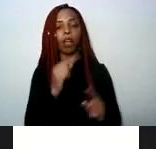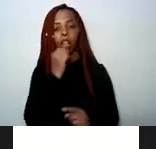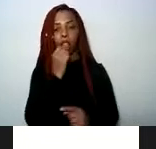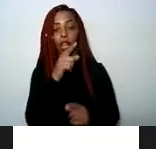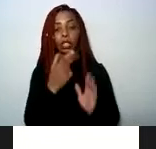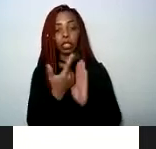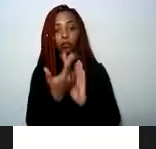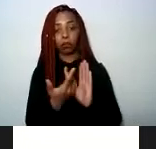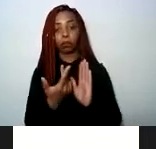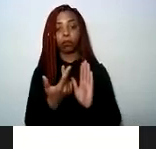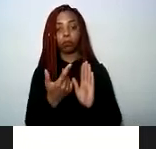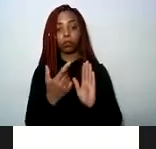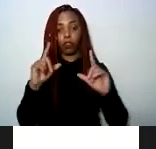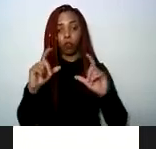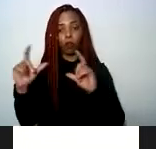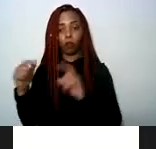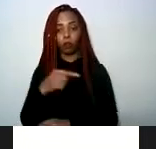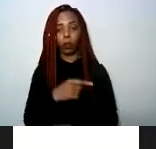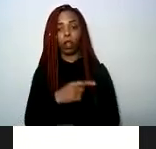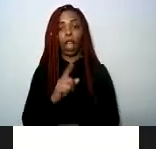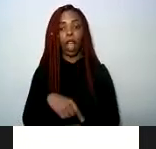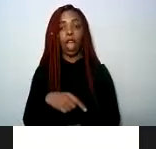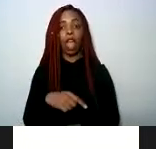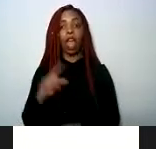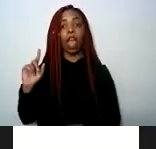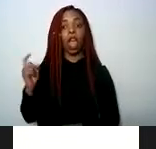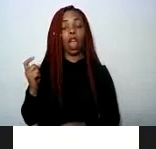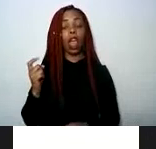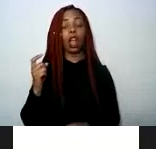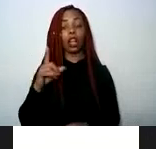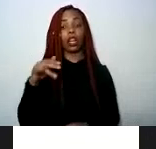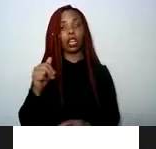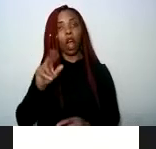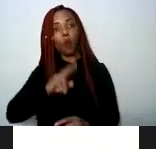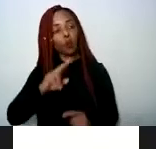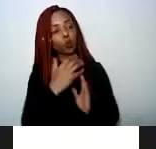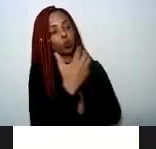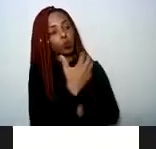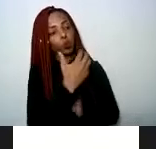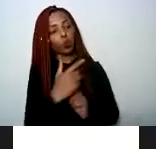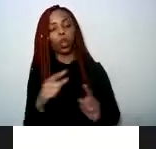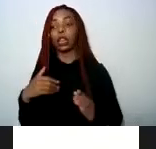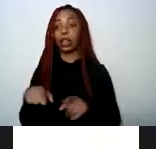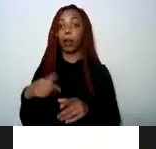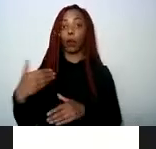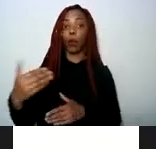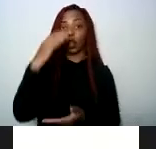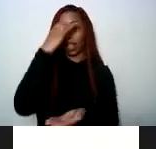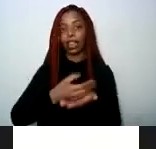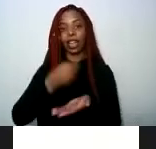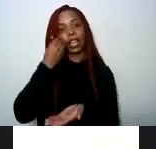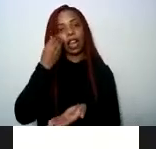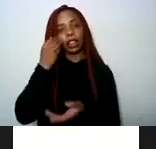gravuras super utilizadas por Lina inclusive na tese dela quando ela tentou entrar como professora da